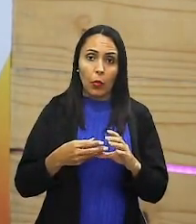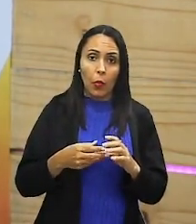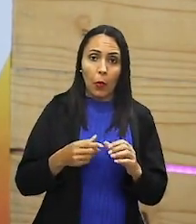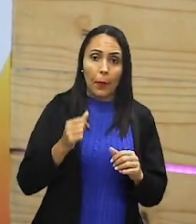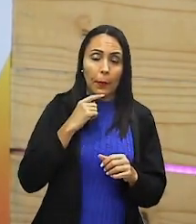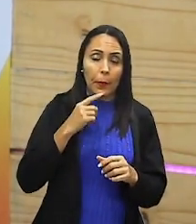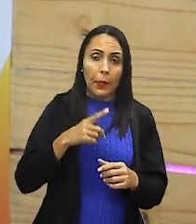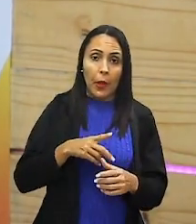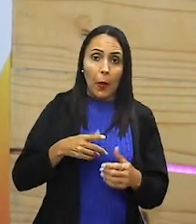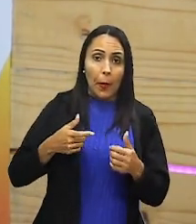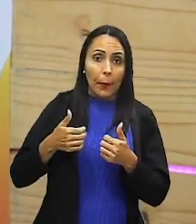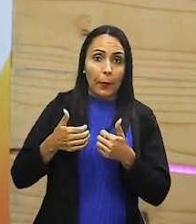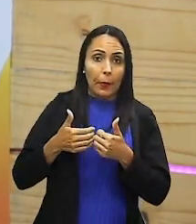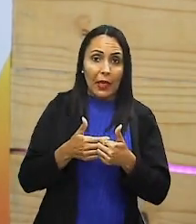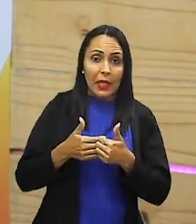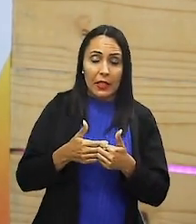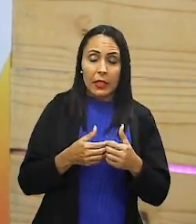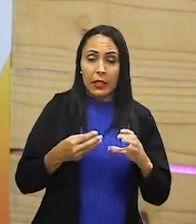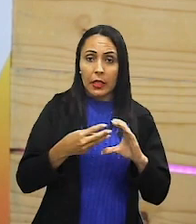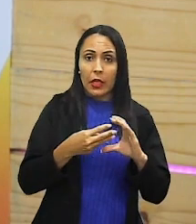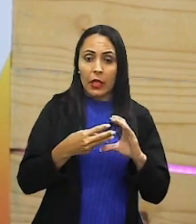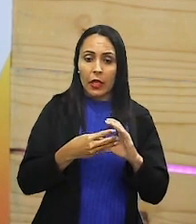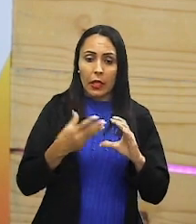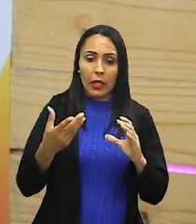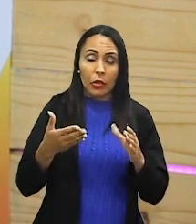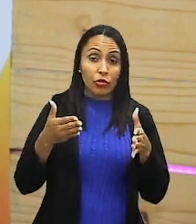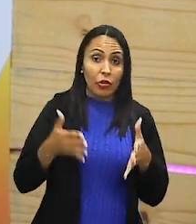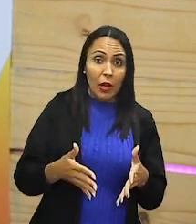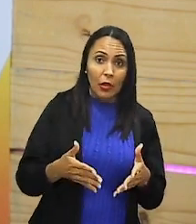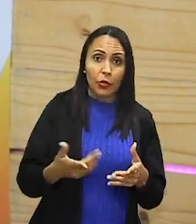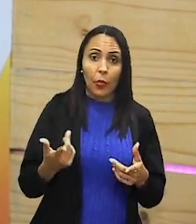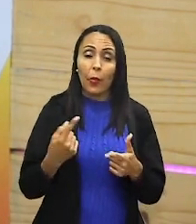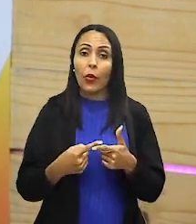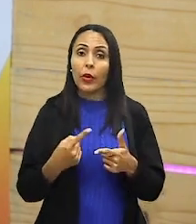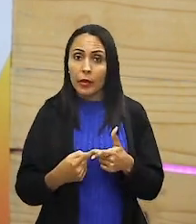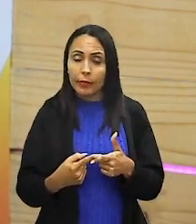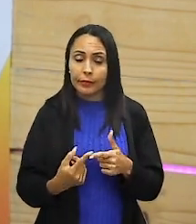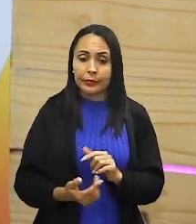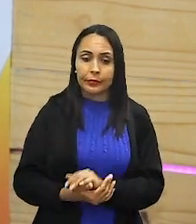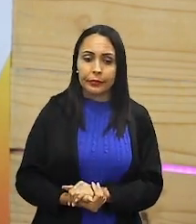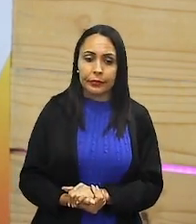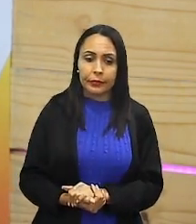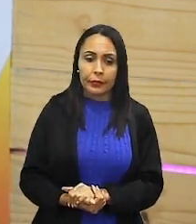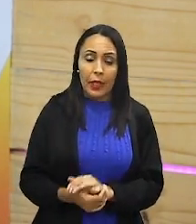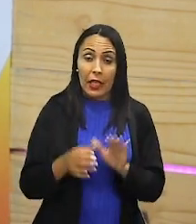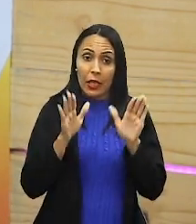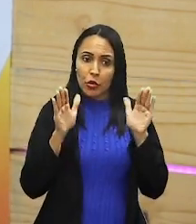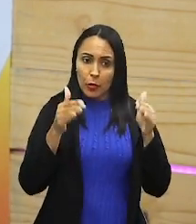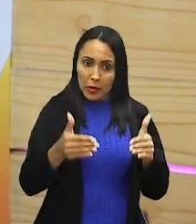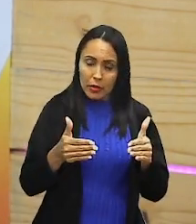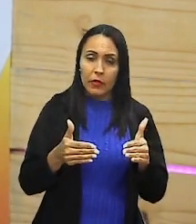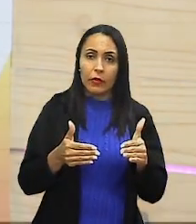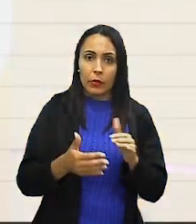eu disse a vocês ano passado que ele é um parasita chato porque ele é um parasita específico.